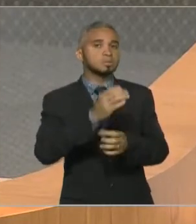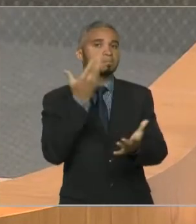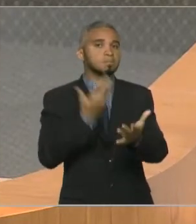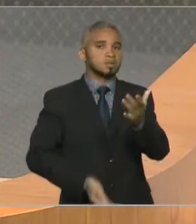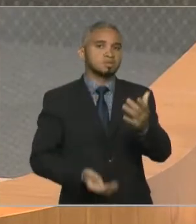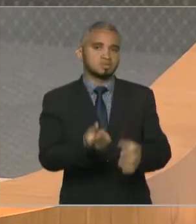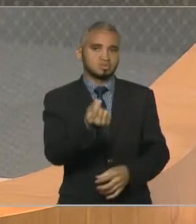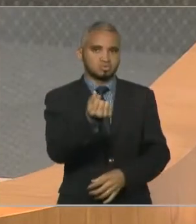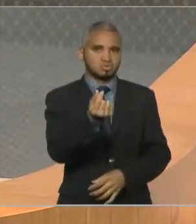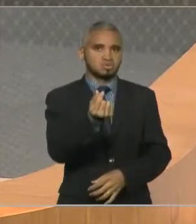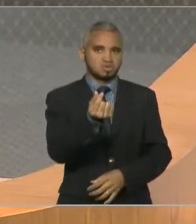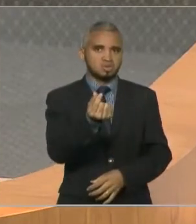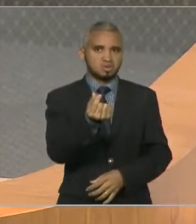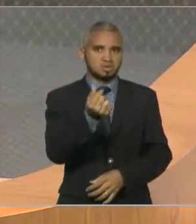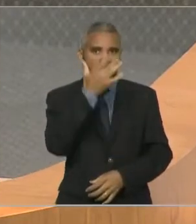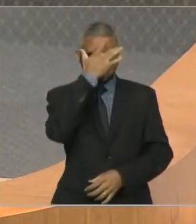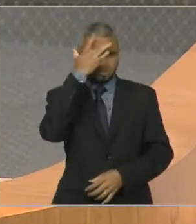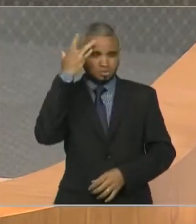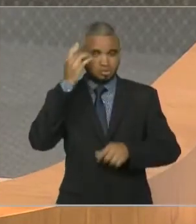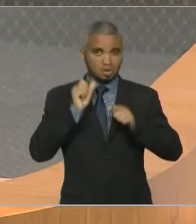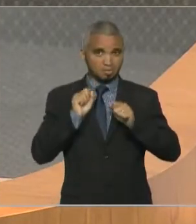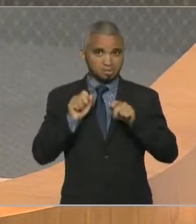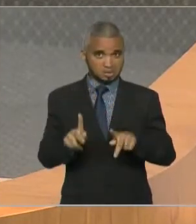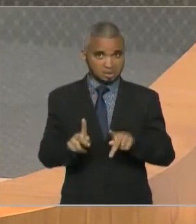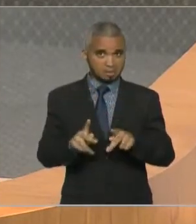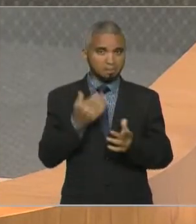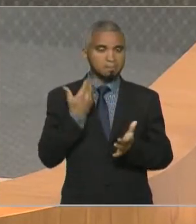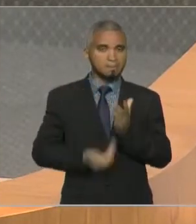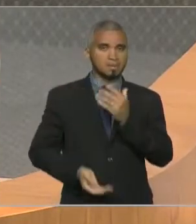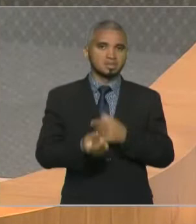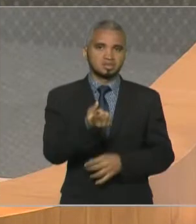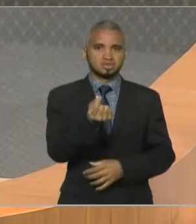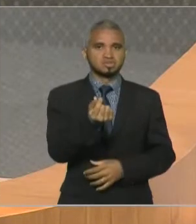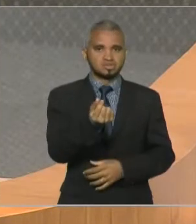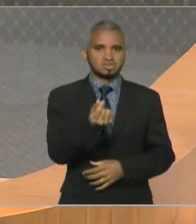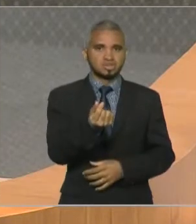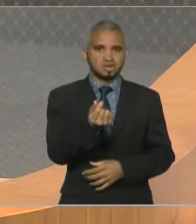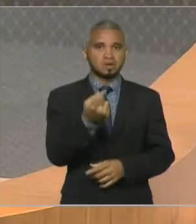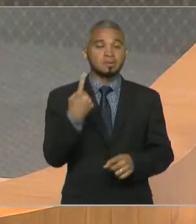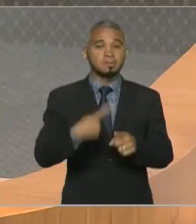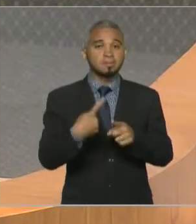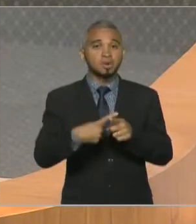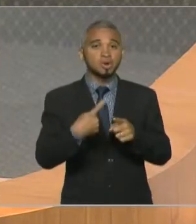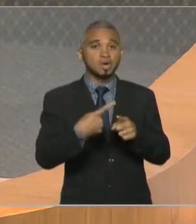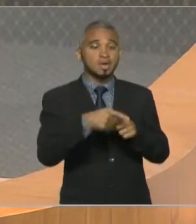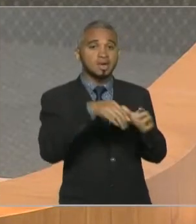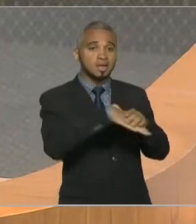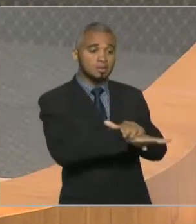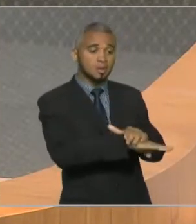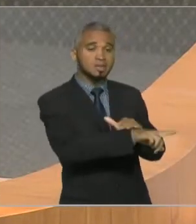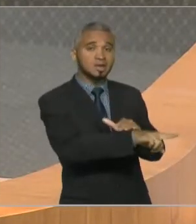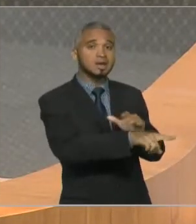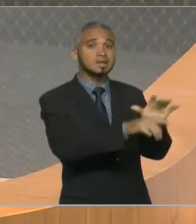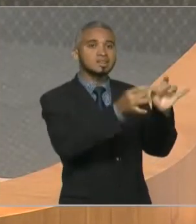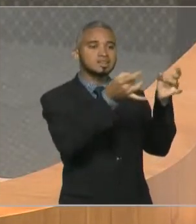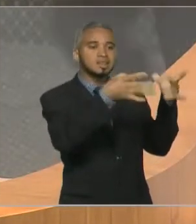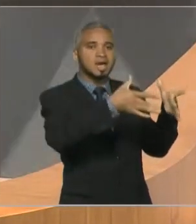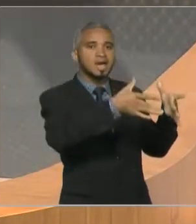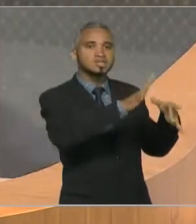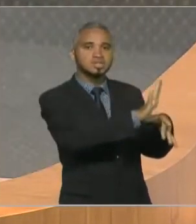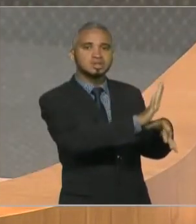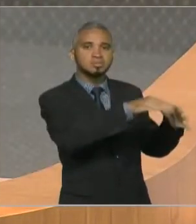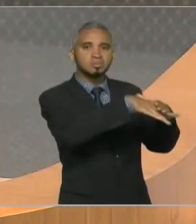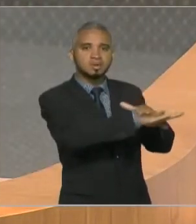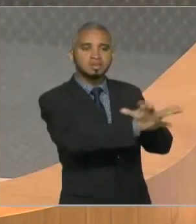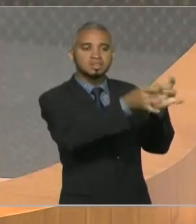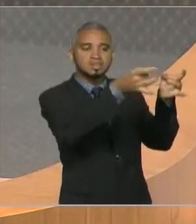aí. Os aposentados já começaram perdendo dinheiro, porque era uma aplicação a longo prazo. E a partir do momento que você faz